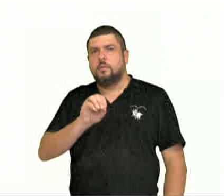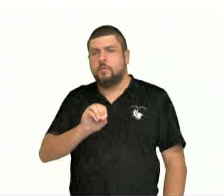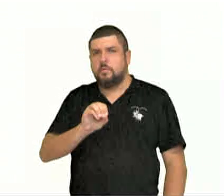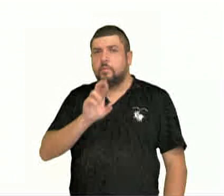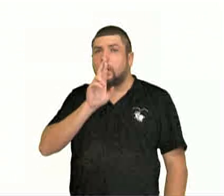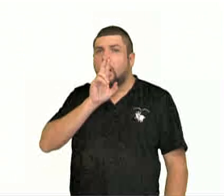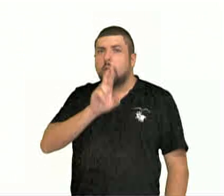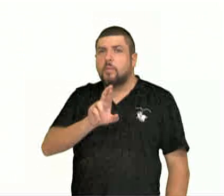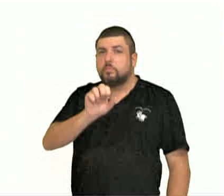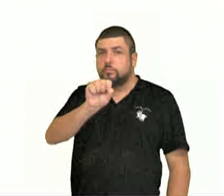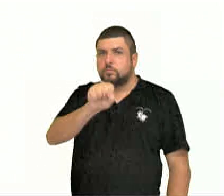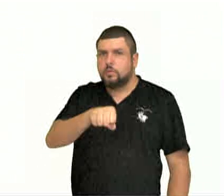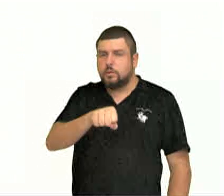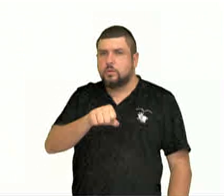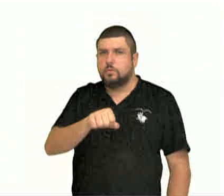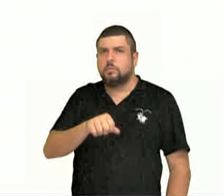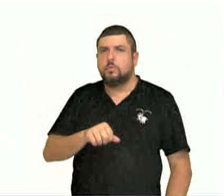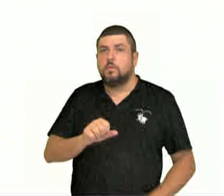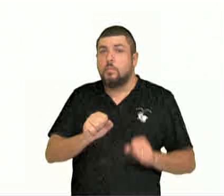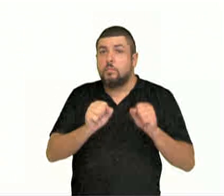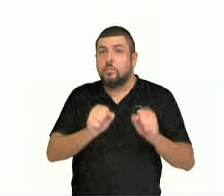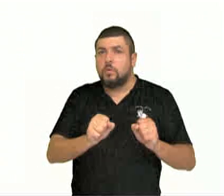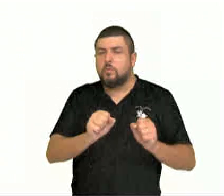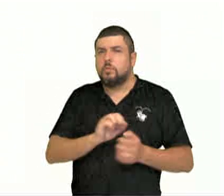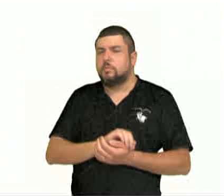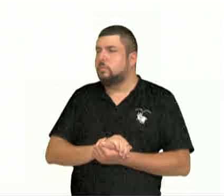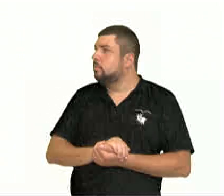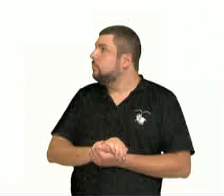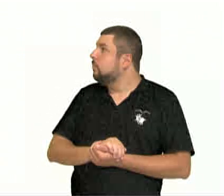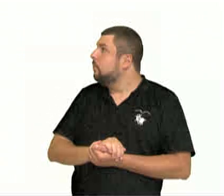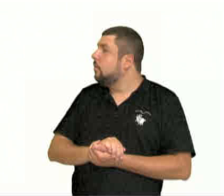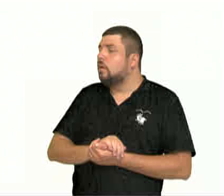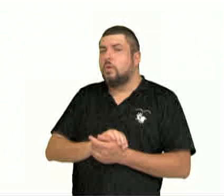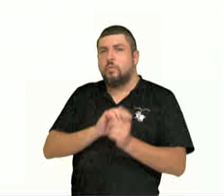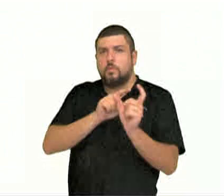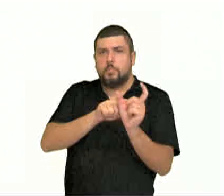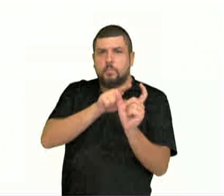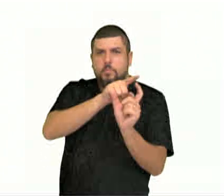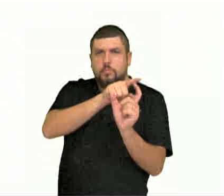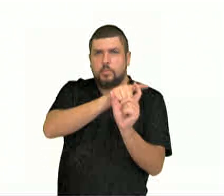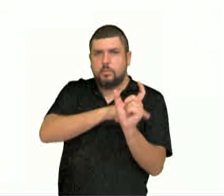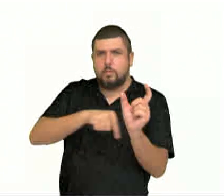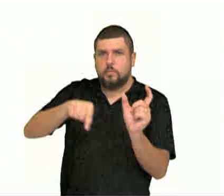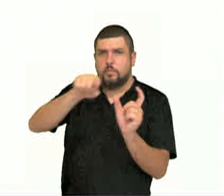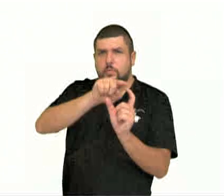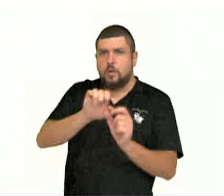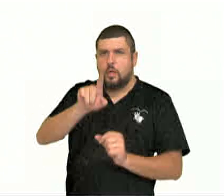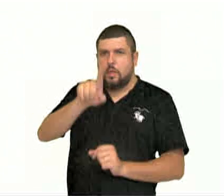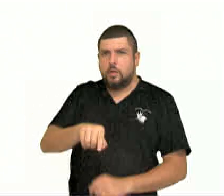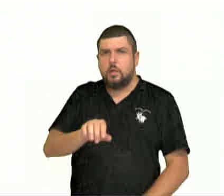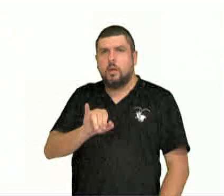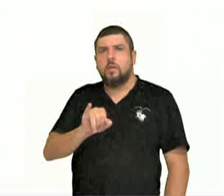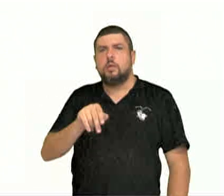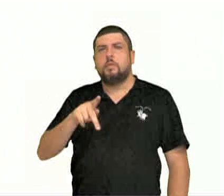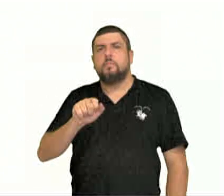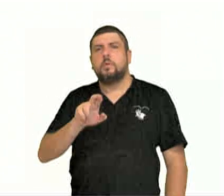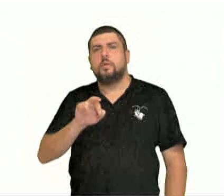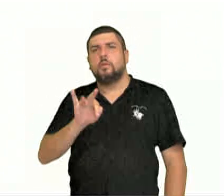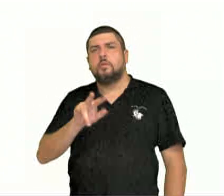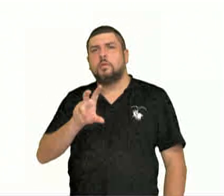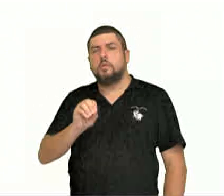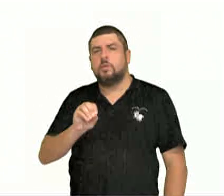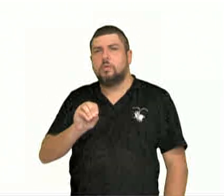afirmativo. Guarda, está no modo afirmativo. Levanta-te, está no afirmativo.